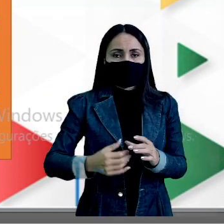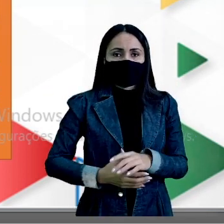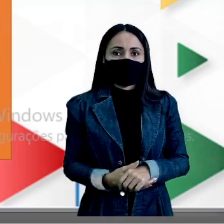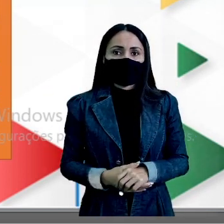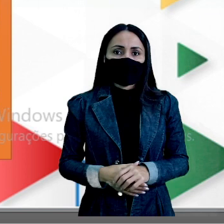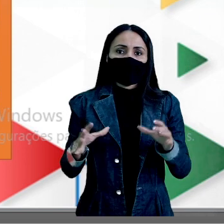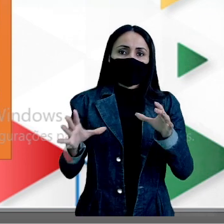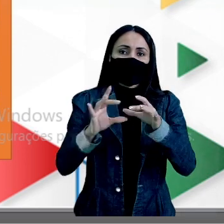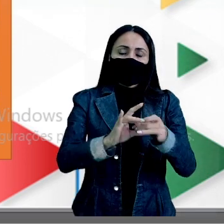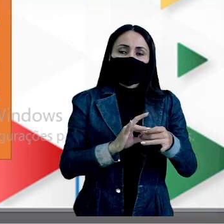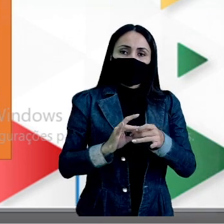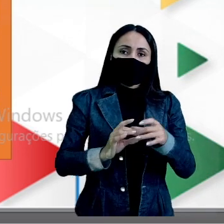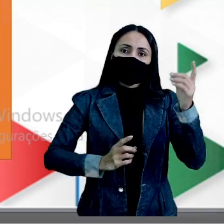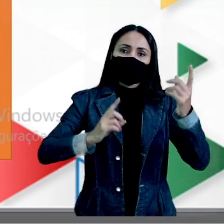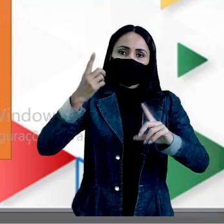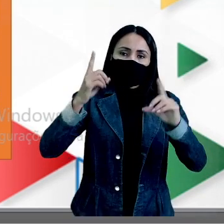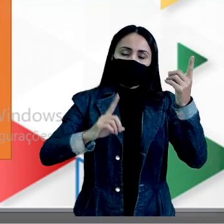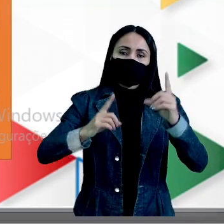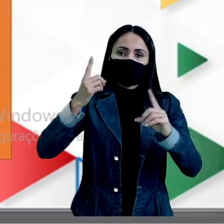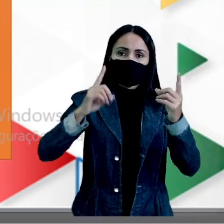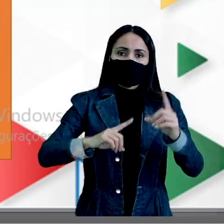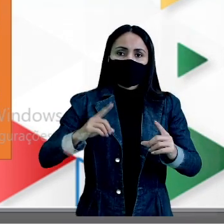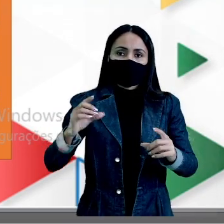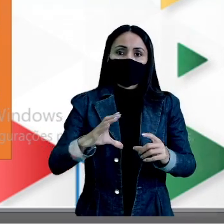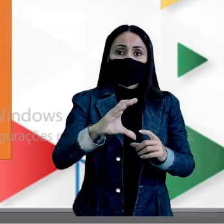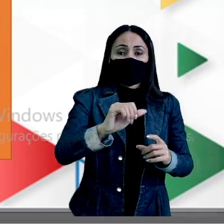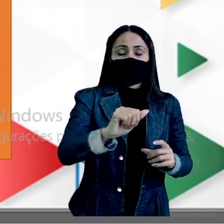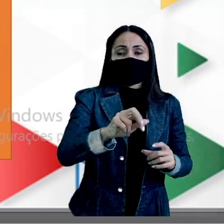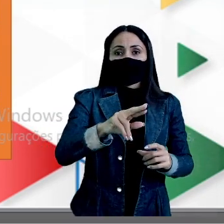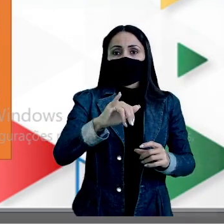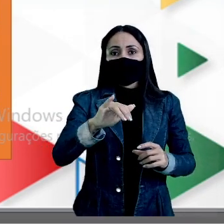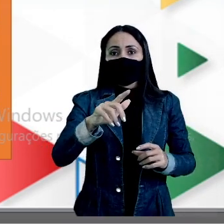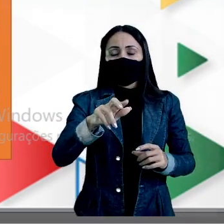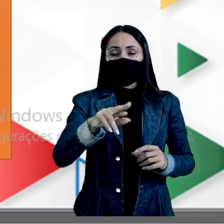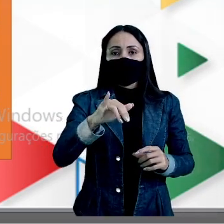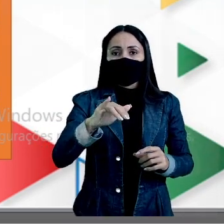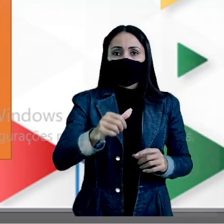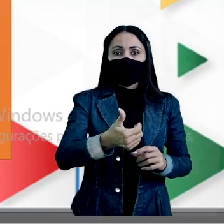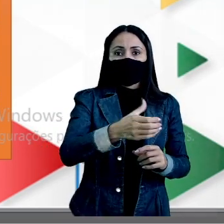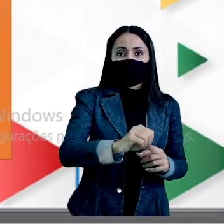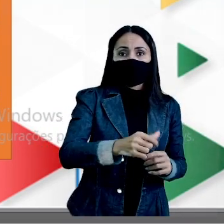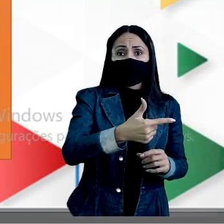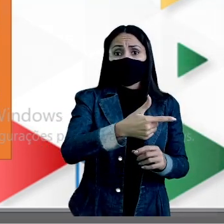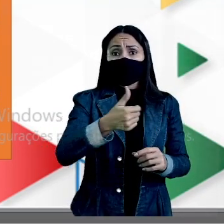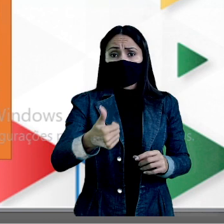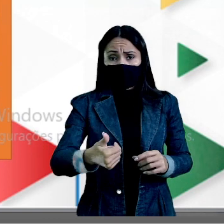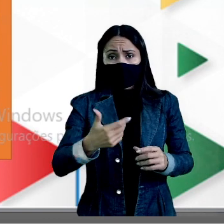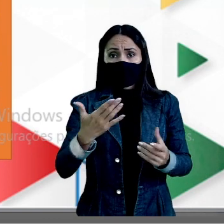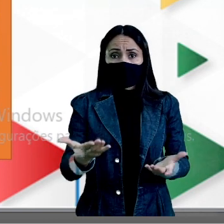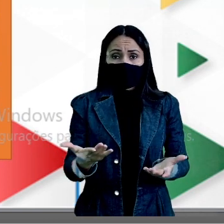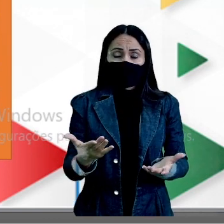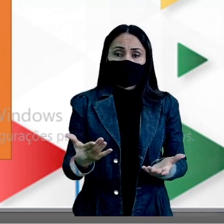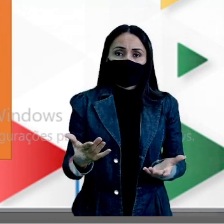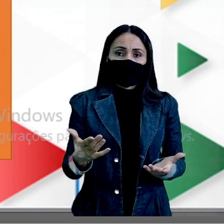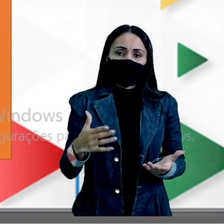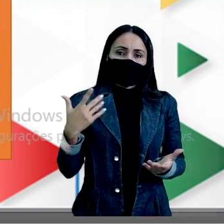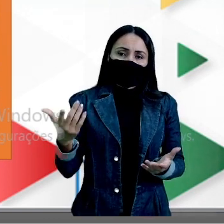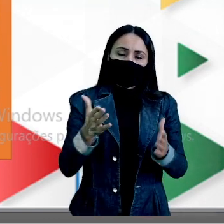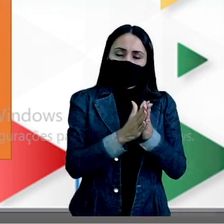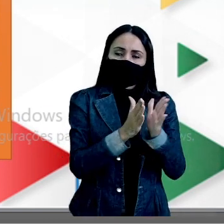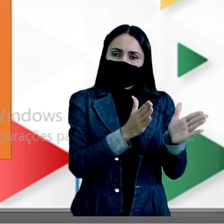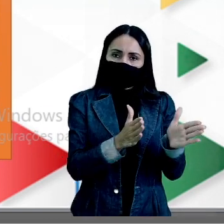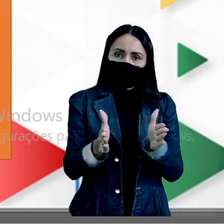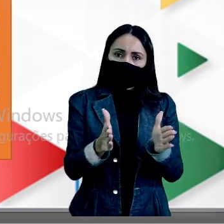na troça carnavalesca mista Cariri, fundada em 1921, e aquela época era quem